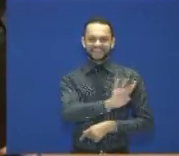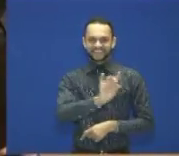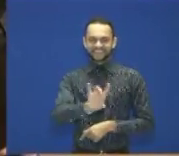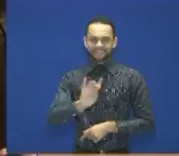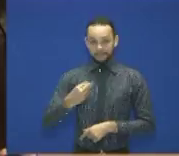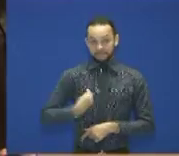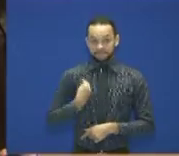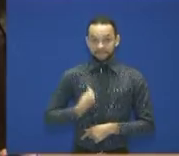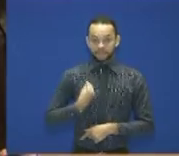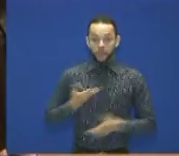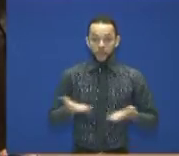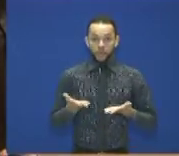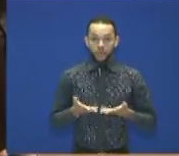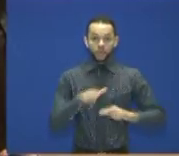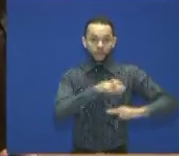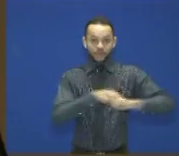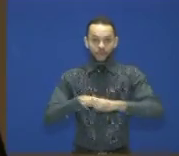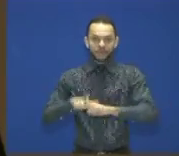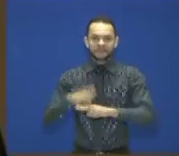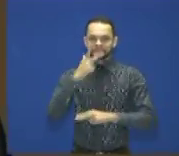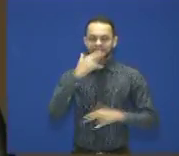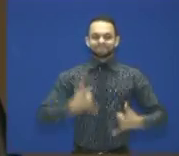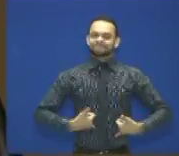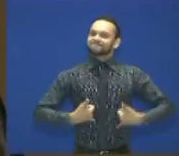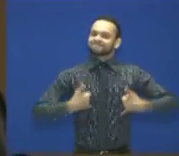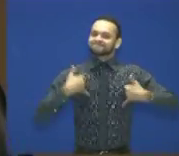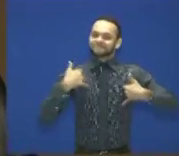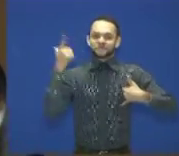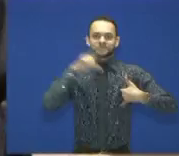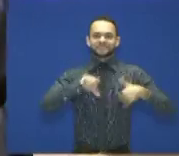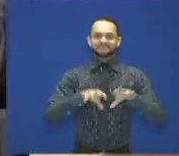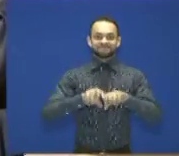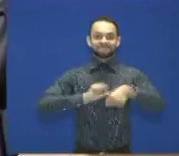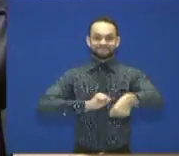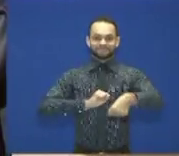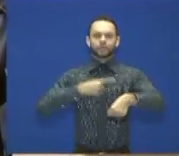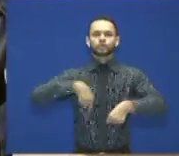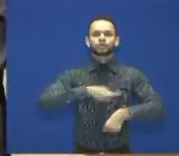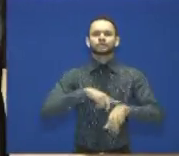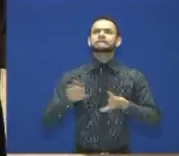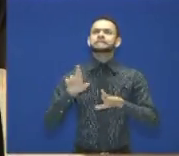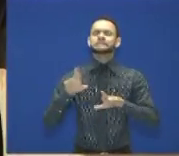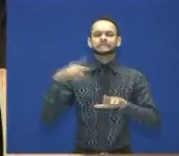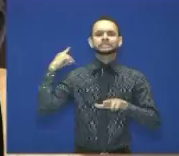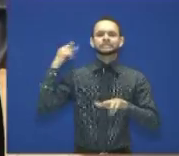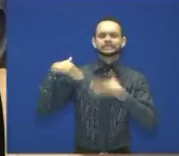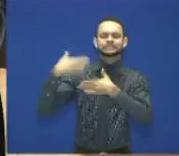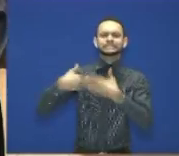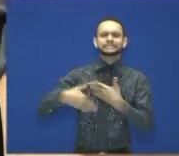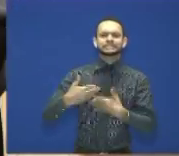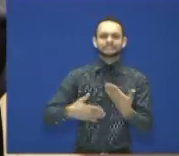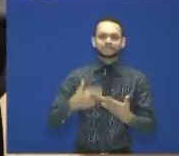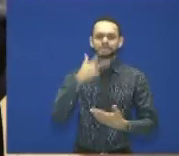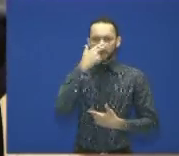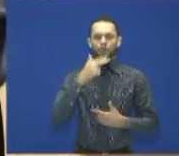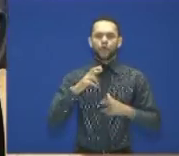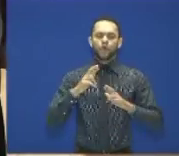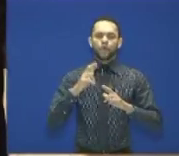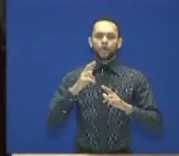de se sentir orgulhoso de portar seu diploma. Título que esperamos honrar como profissionais e seres humanos.